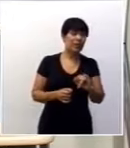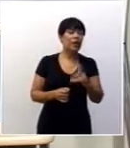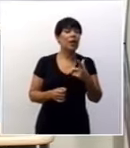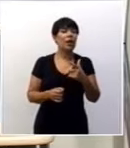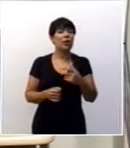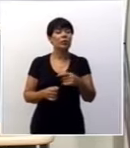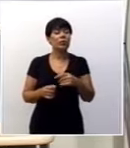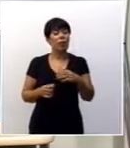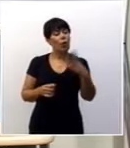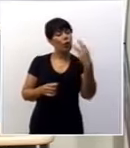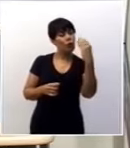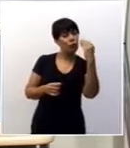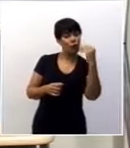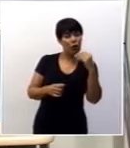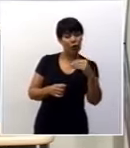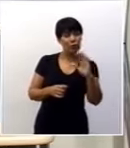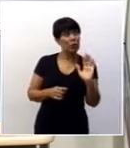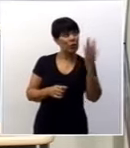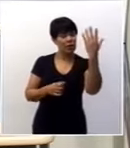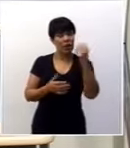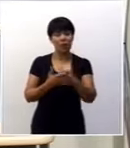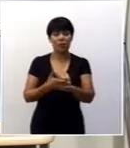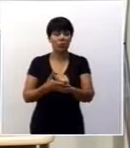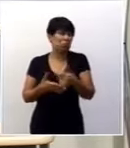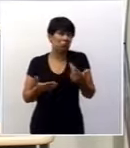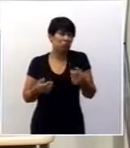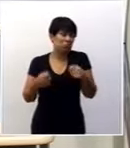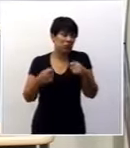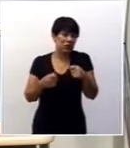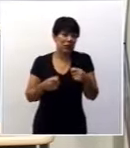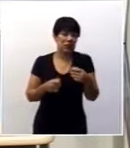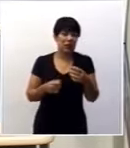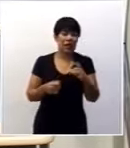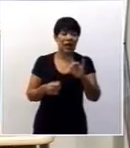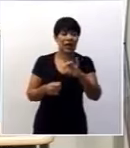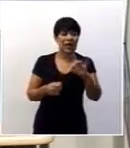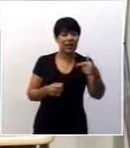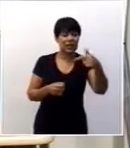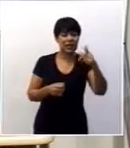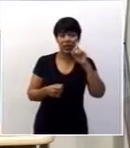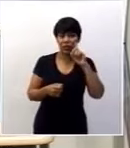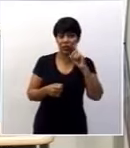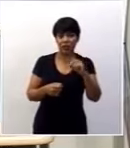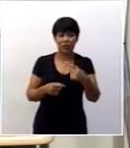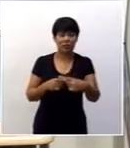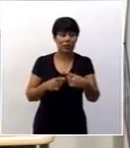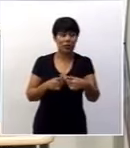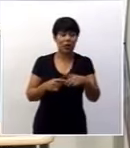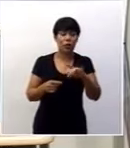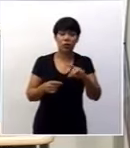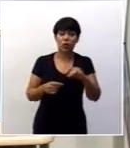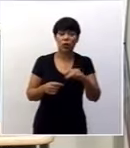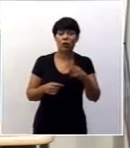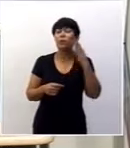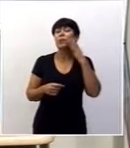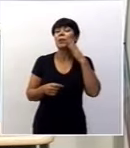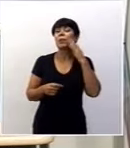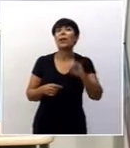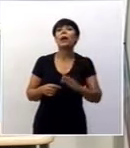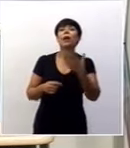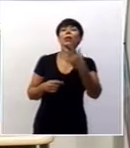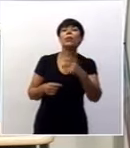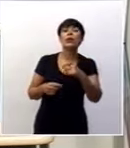com meteorologia, por exemplo, não faz sentido eu ter uma imagem, está chegando uma frente fria, só vou saber de novo onde está a frente